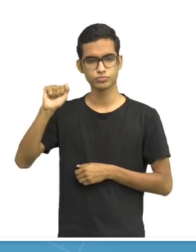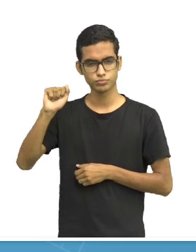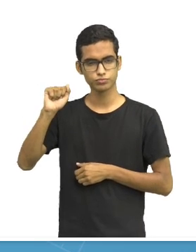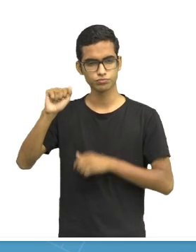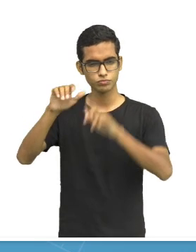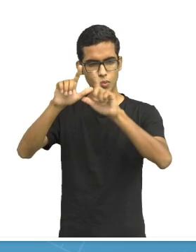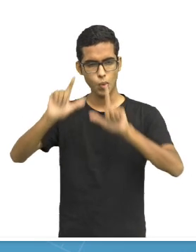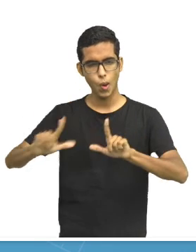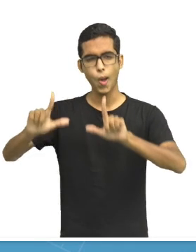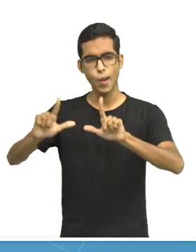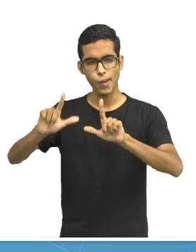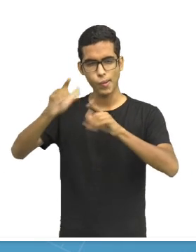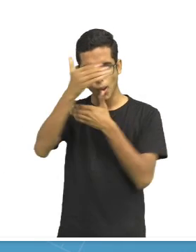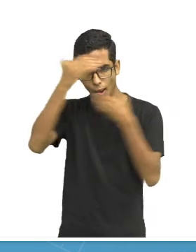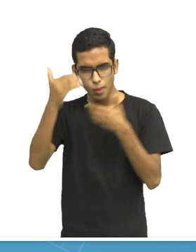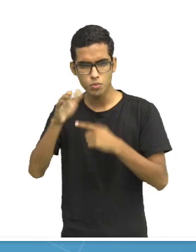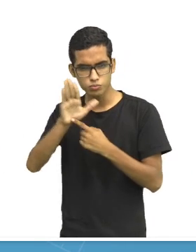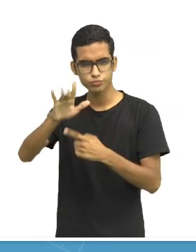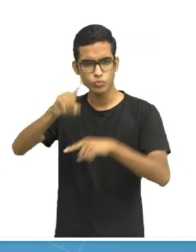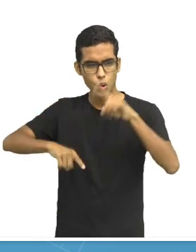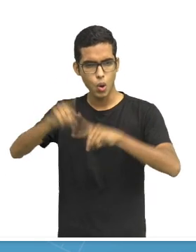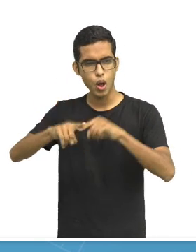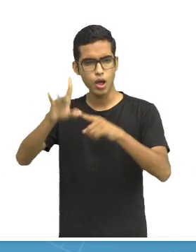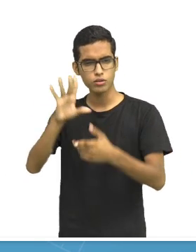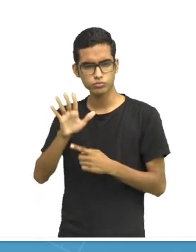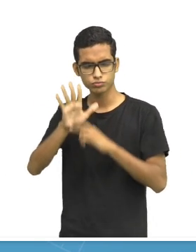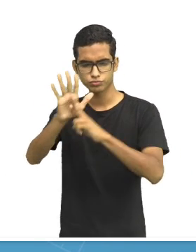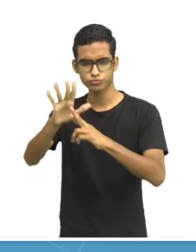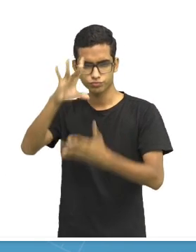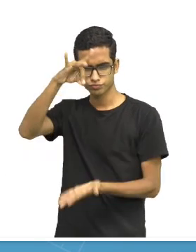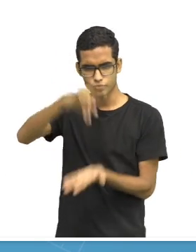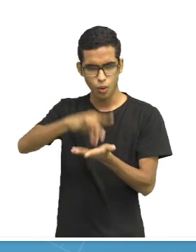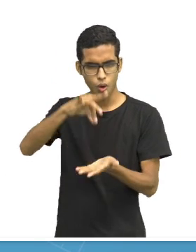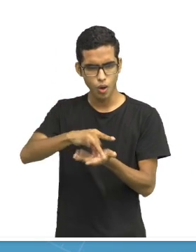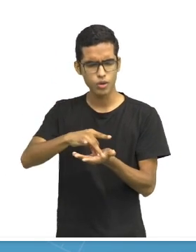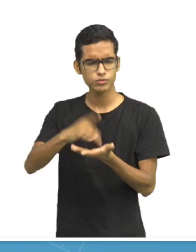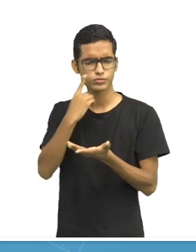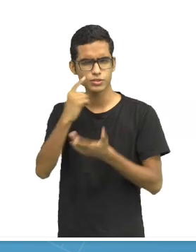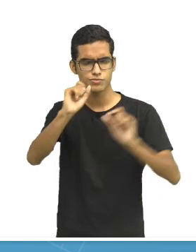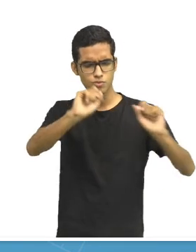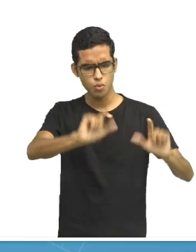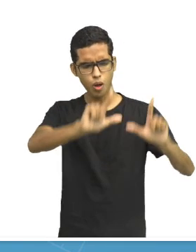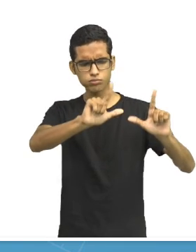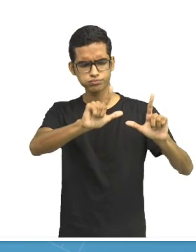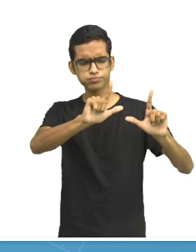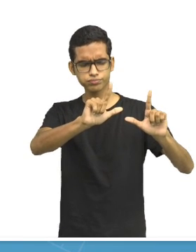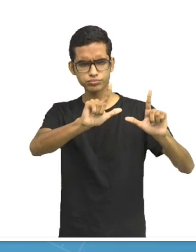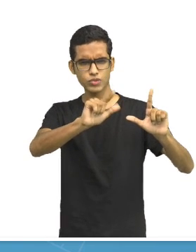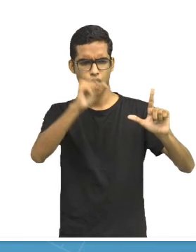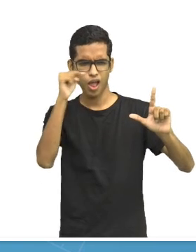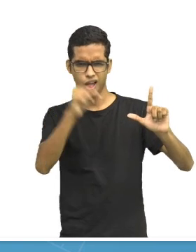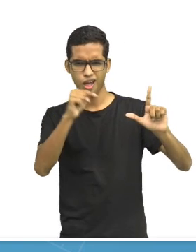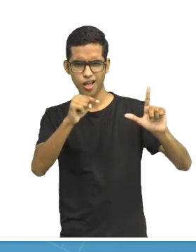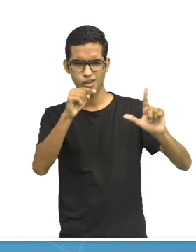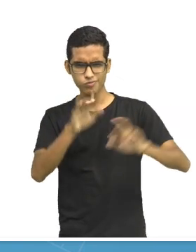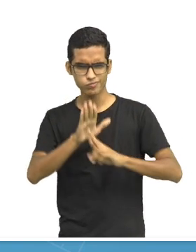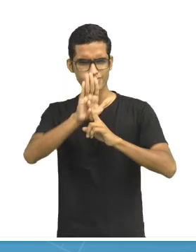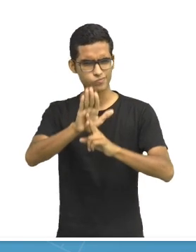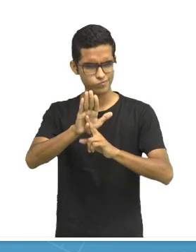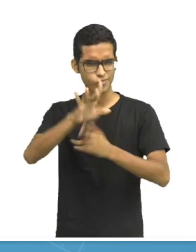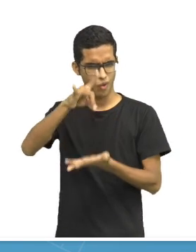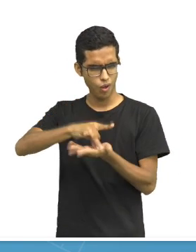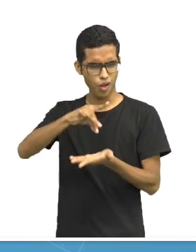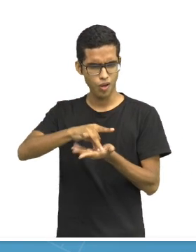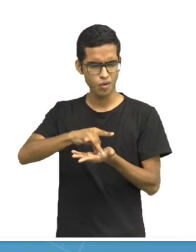forma realista. Vocês analisando lá o quadro, será se ele representou as formas